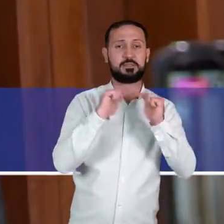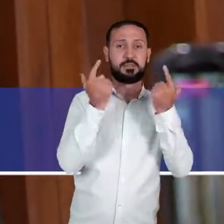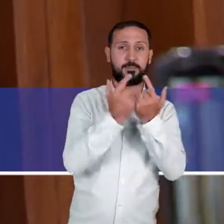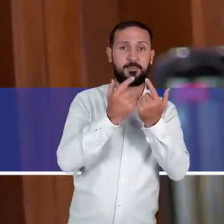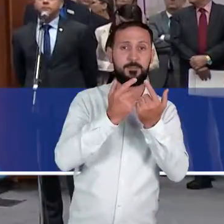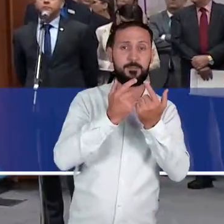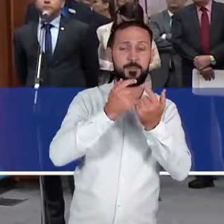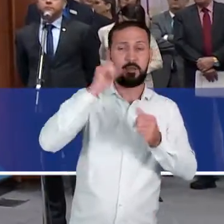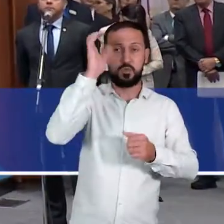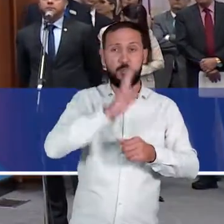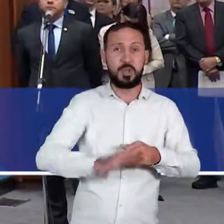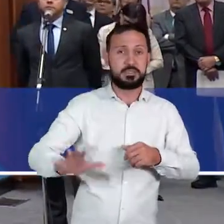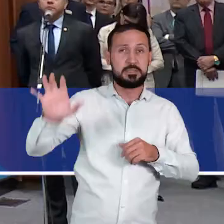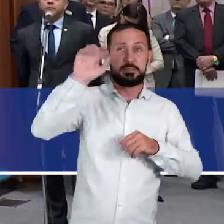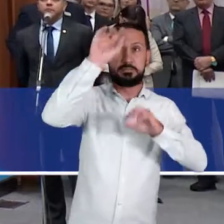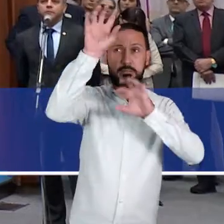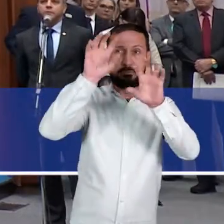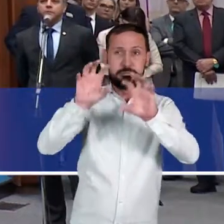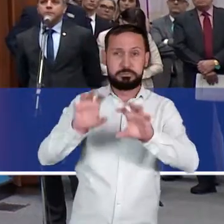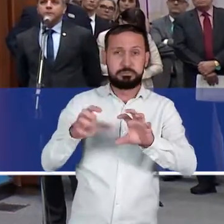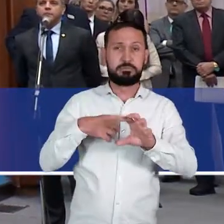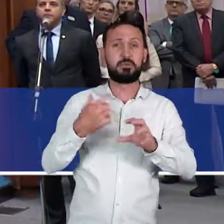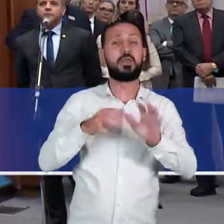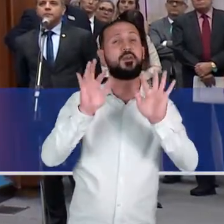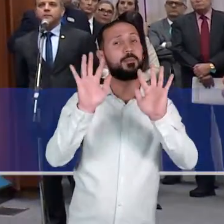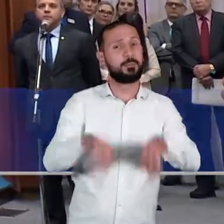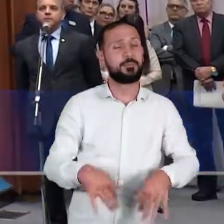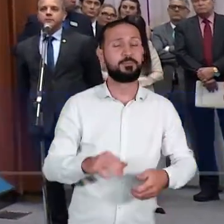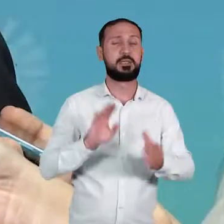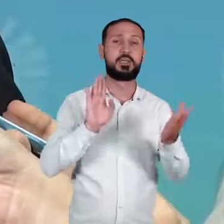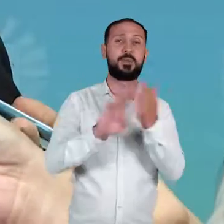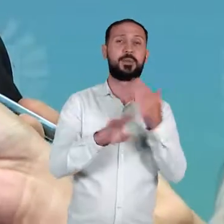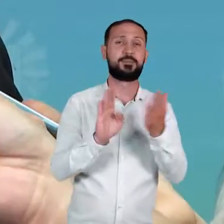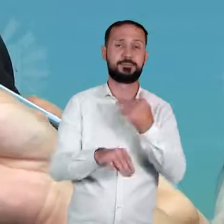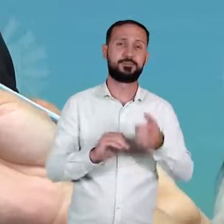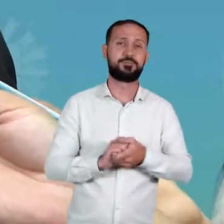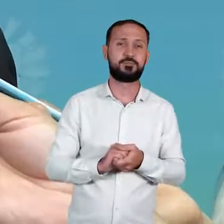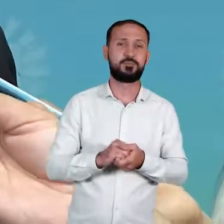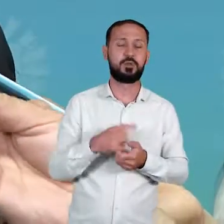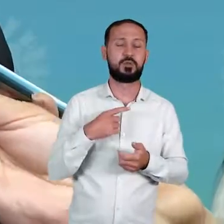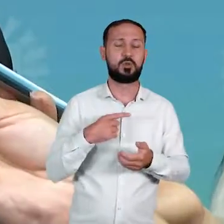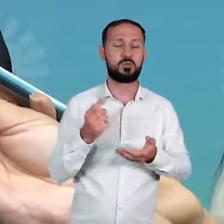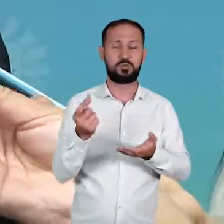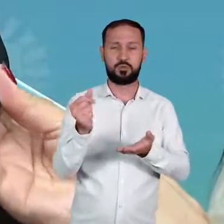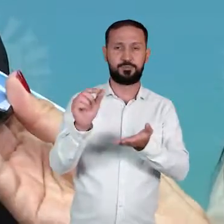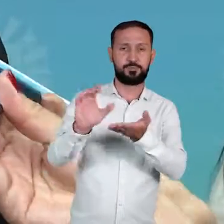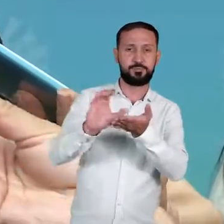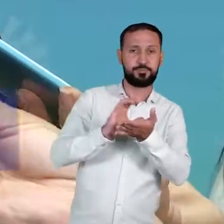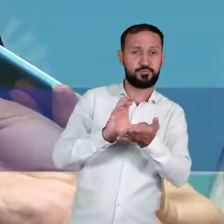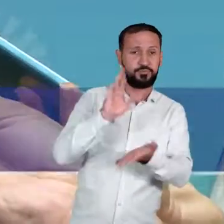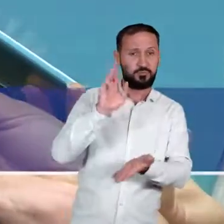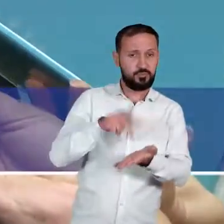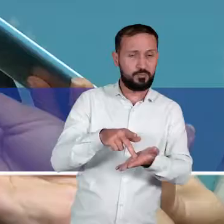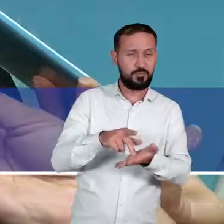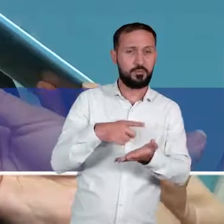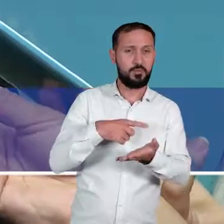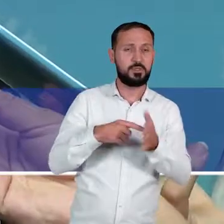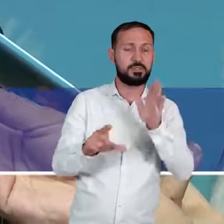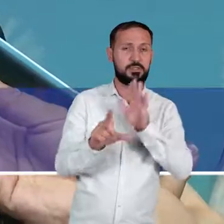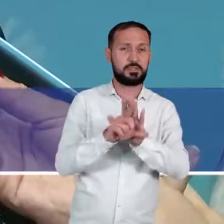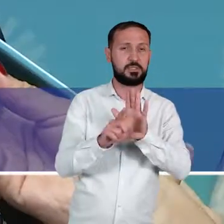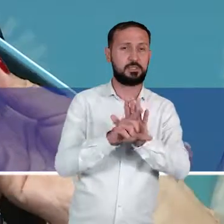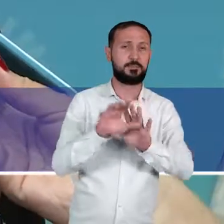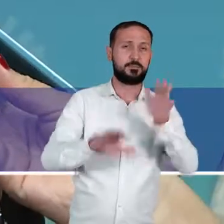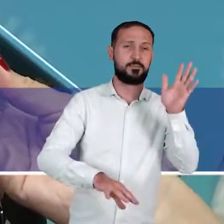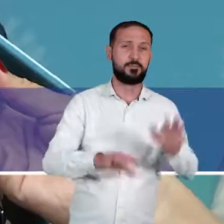em todo o país se mobilizam para dar fim ao sistema de compensação. Nosso crédito efetivo da Lei